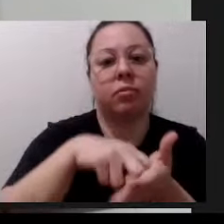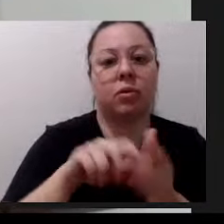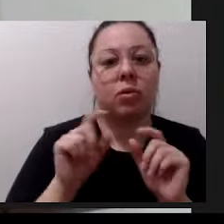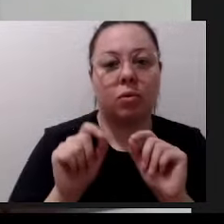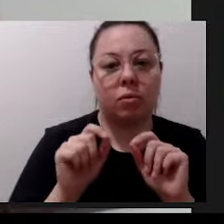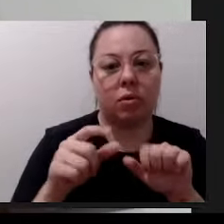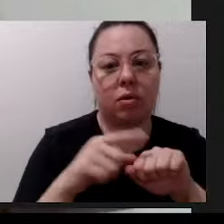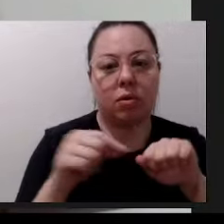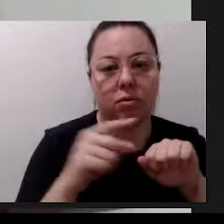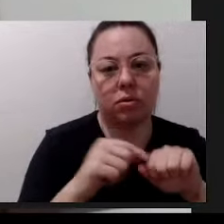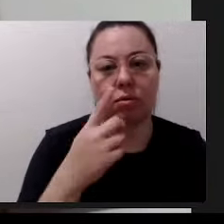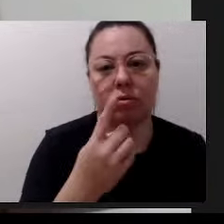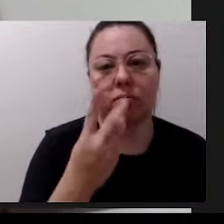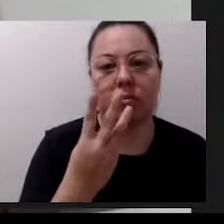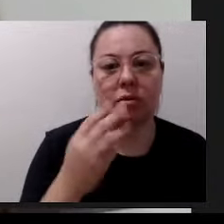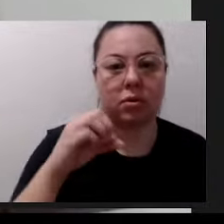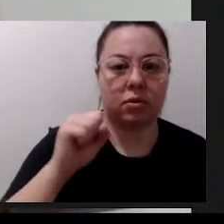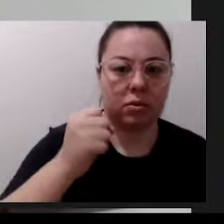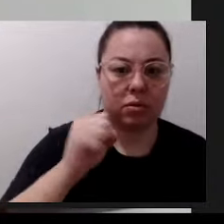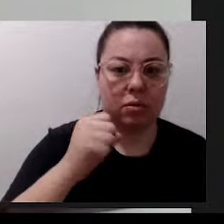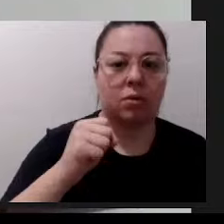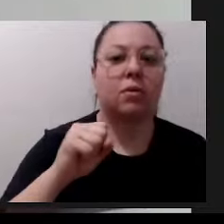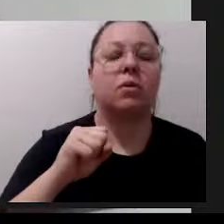artigo 138 do Código Penal.